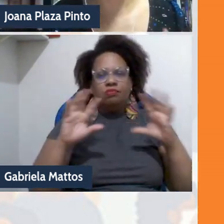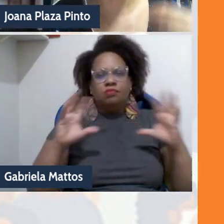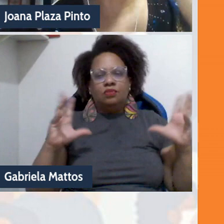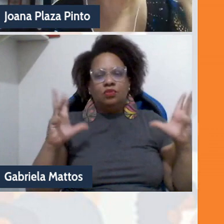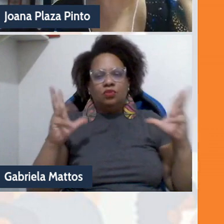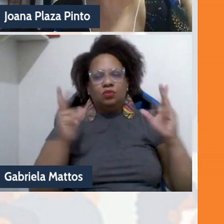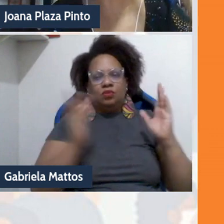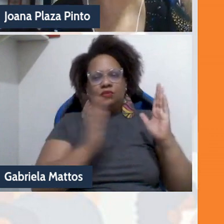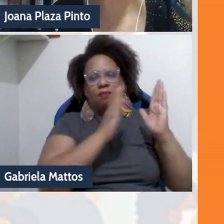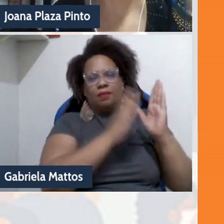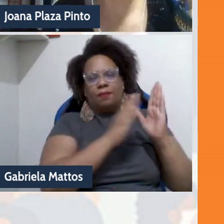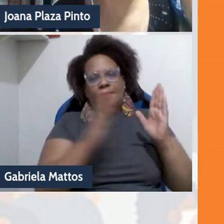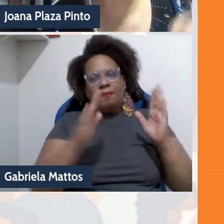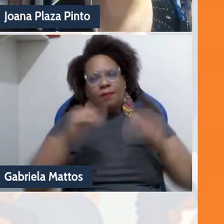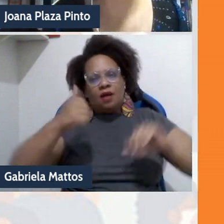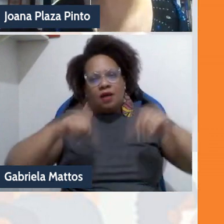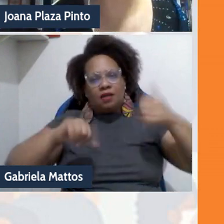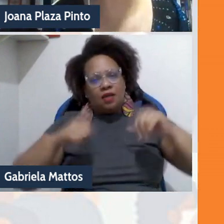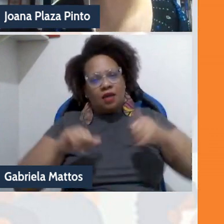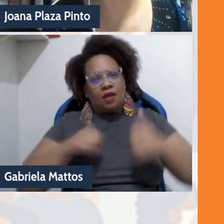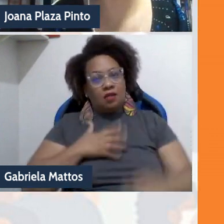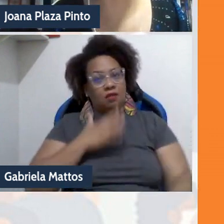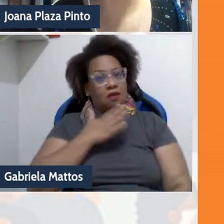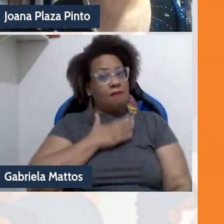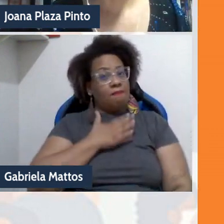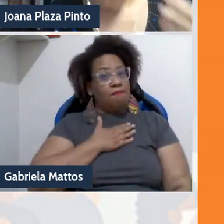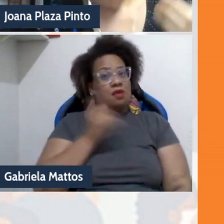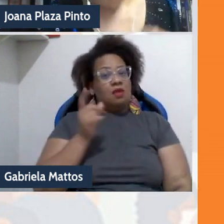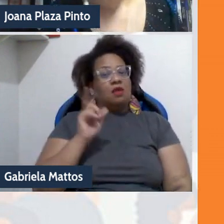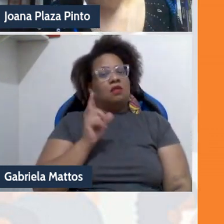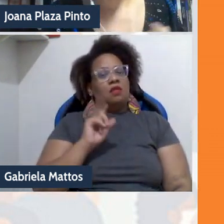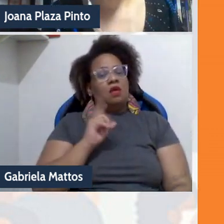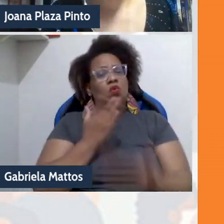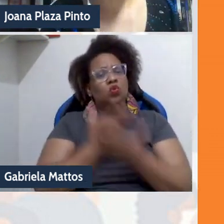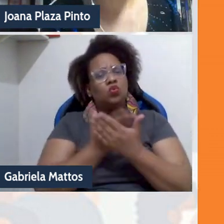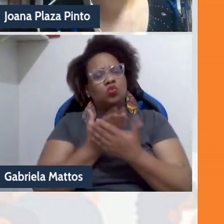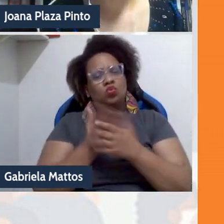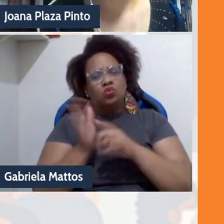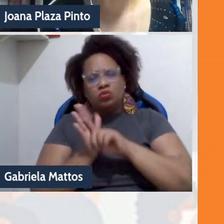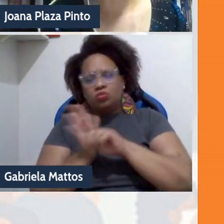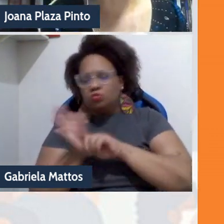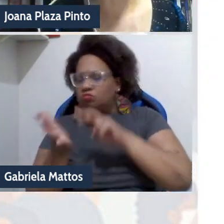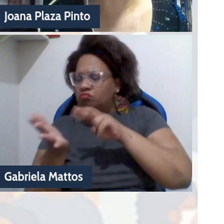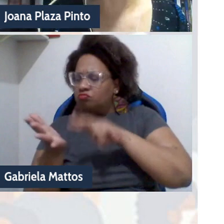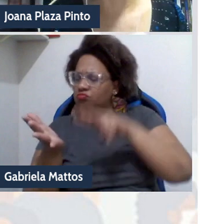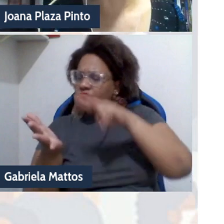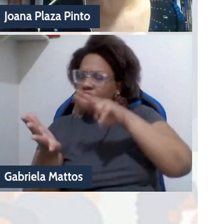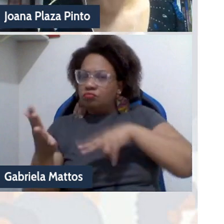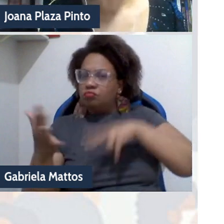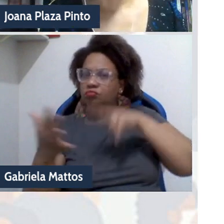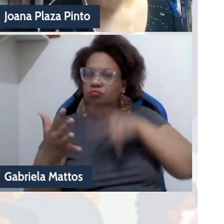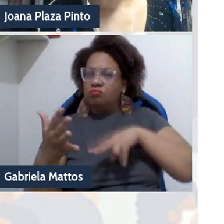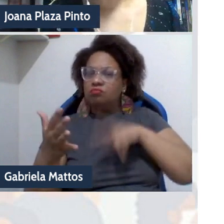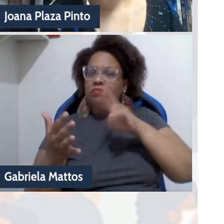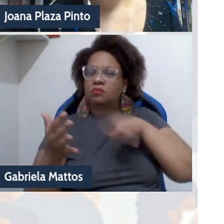categorias de análise que não são minhas, né? São dos estudos que eu revisei. E eu revisei para tentar entender